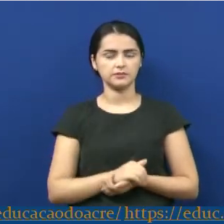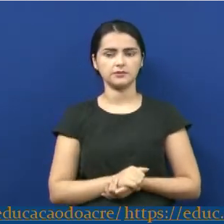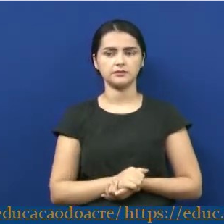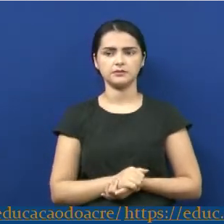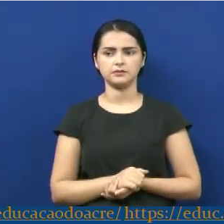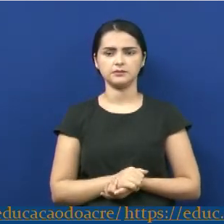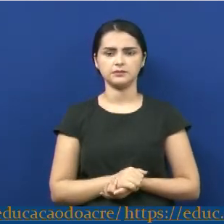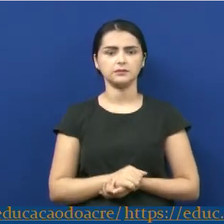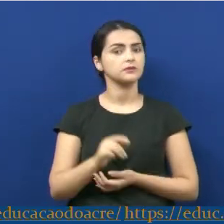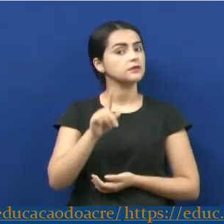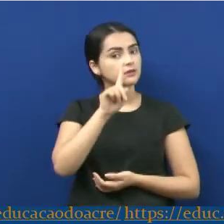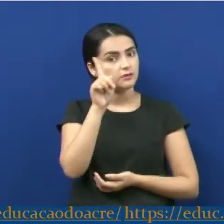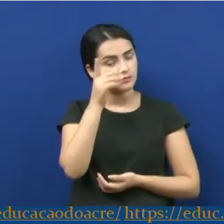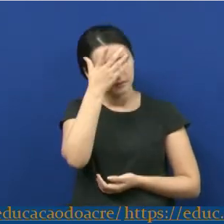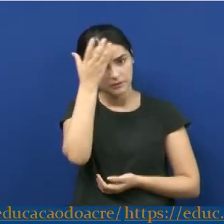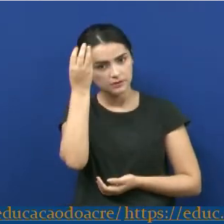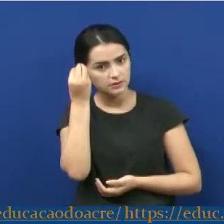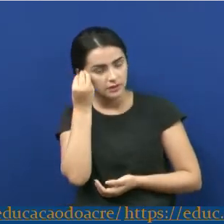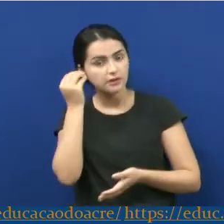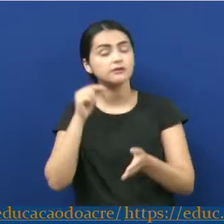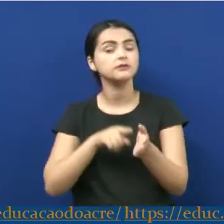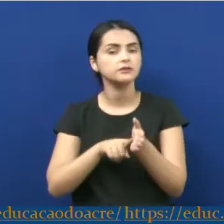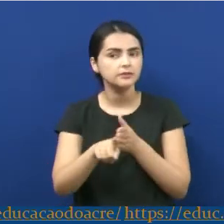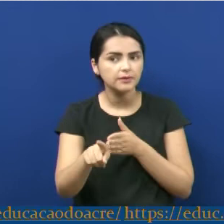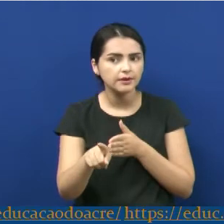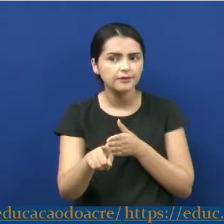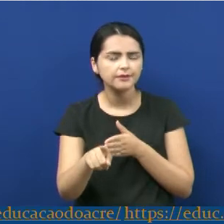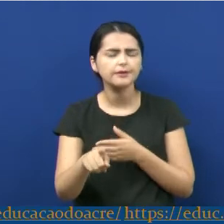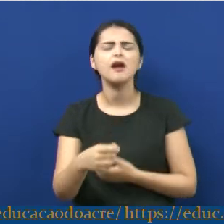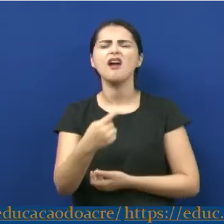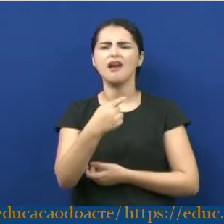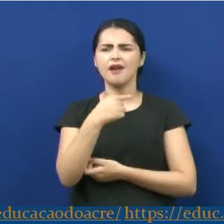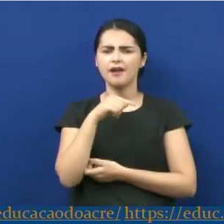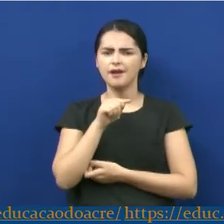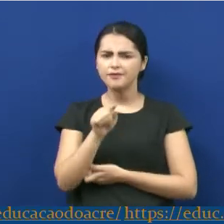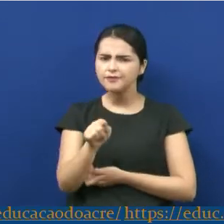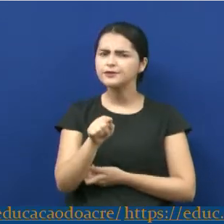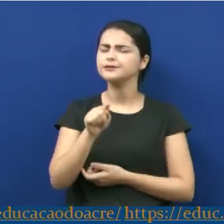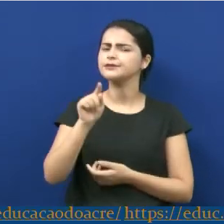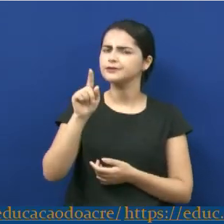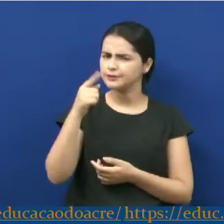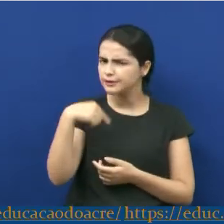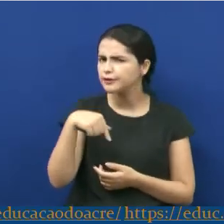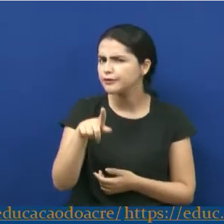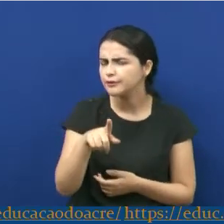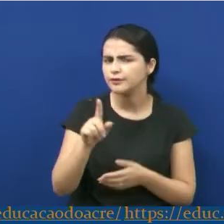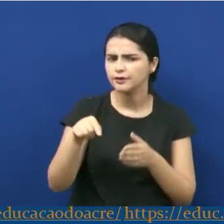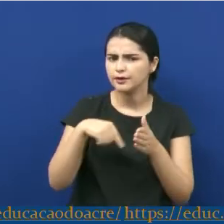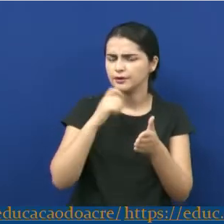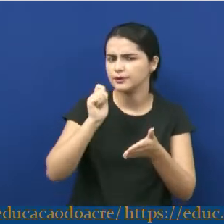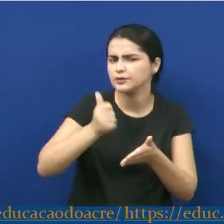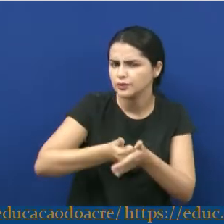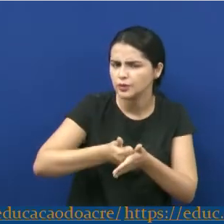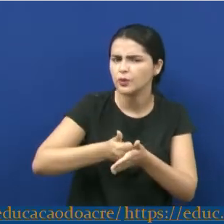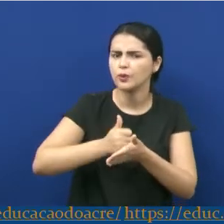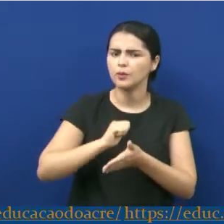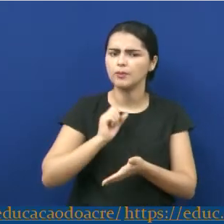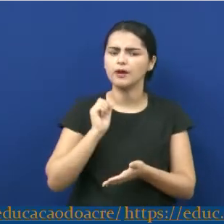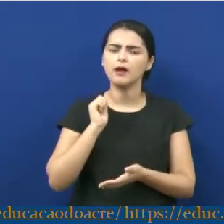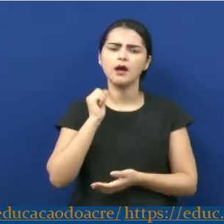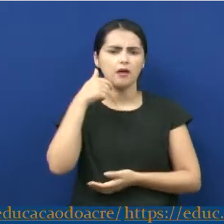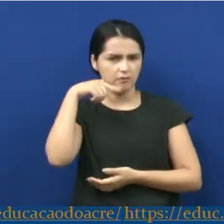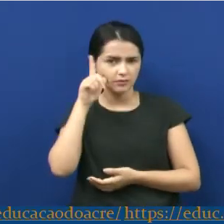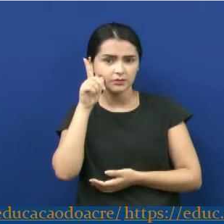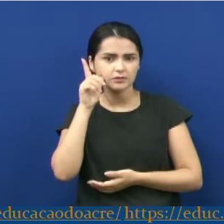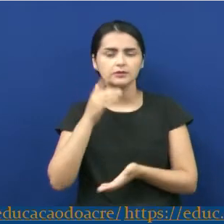não esqueça de interrogar. Did you go shopping yesterday? Você foi às compras ontem? E aí, gente,